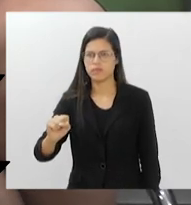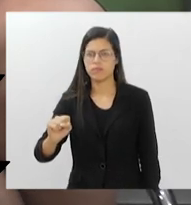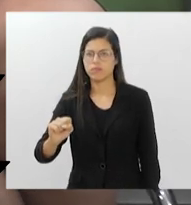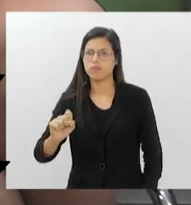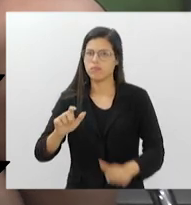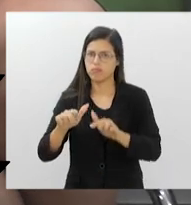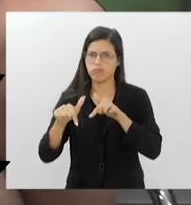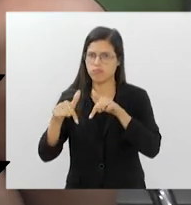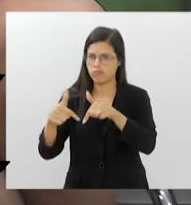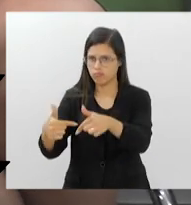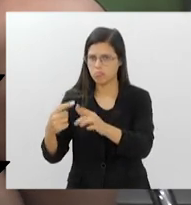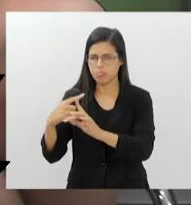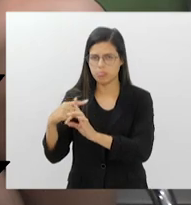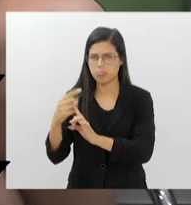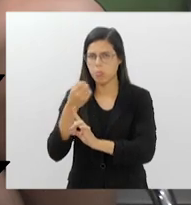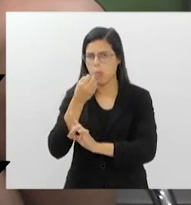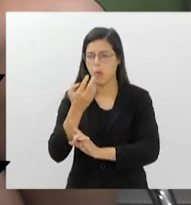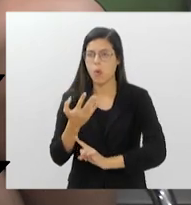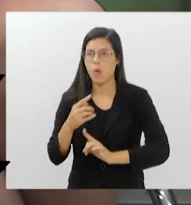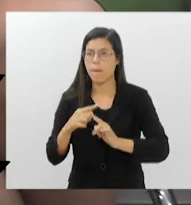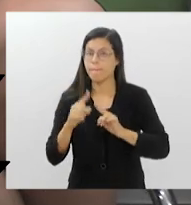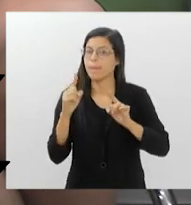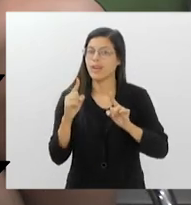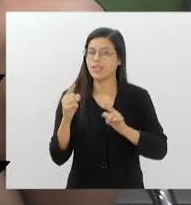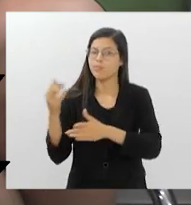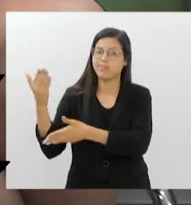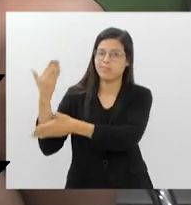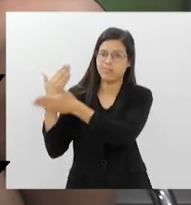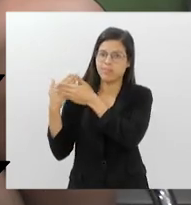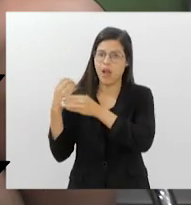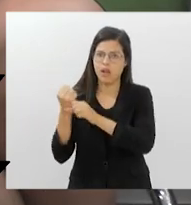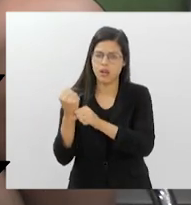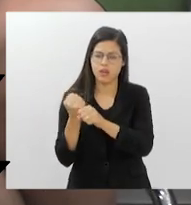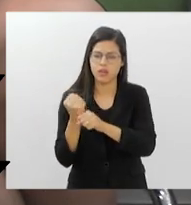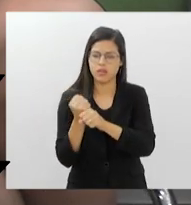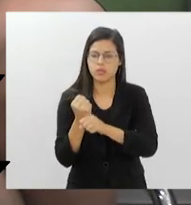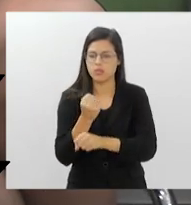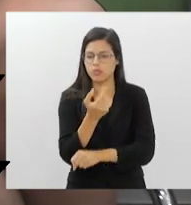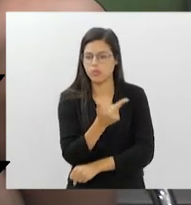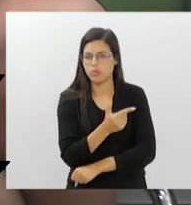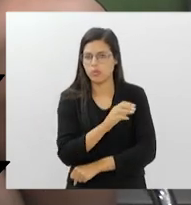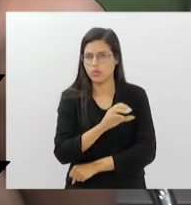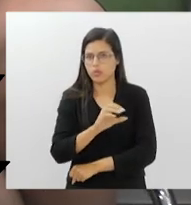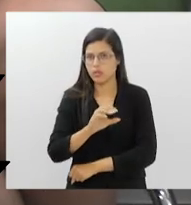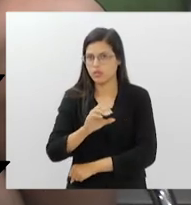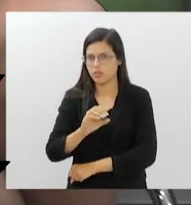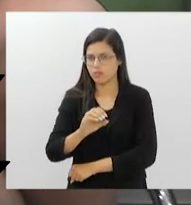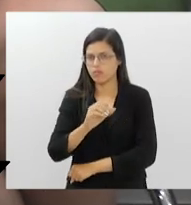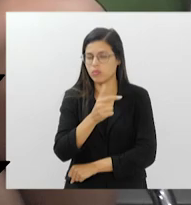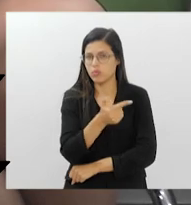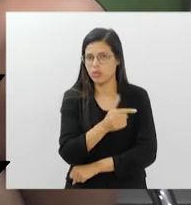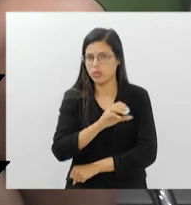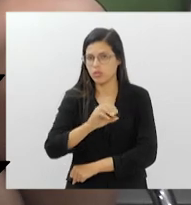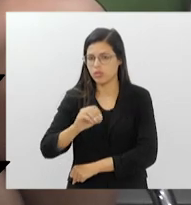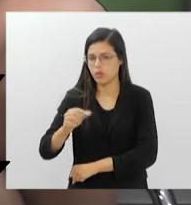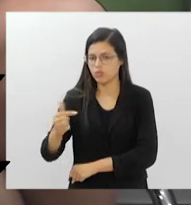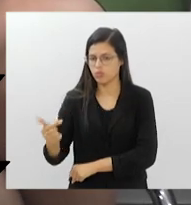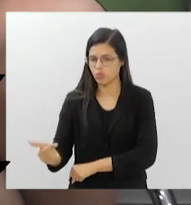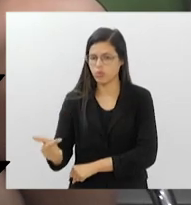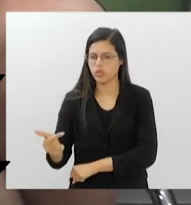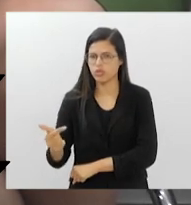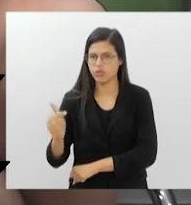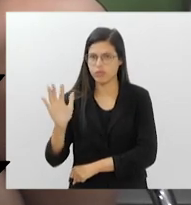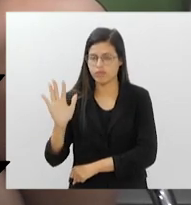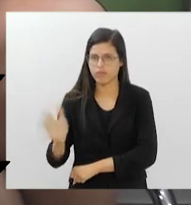positiva mas é de 2002 já se vão 22 anos e